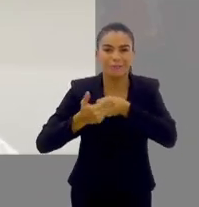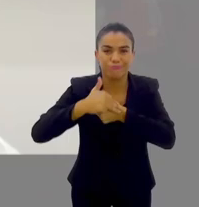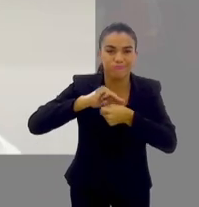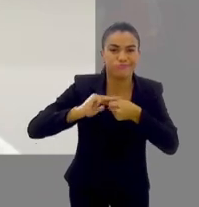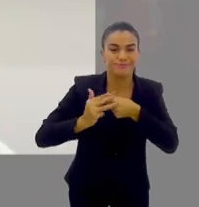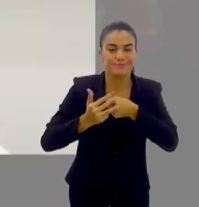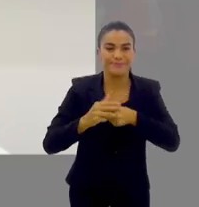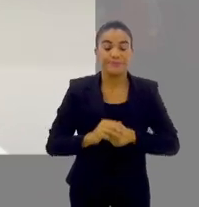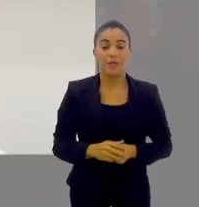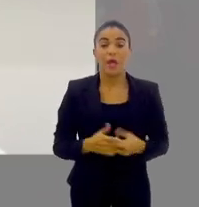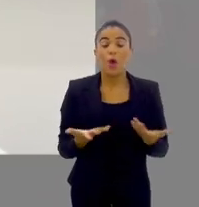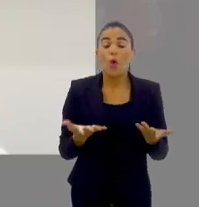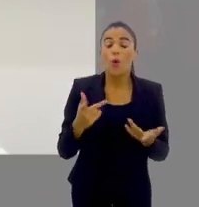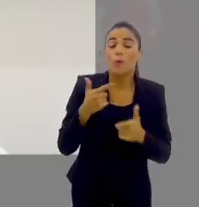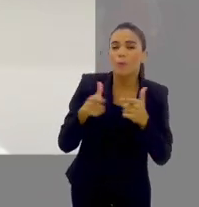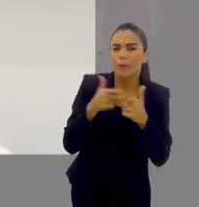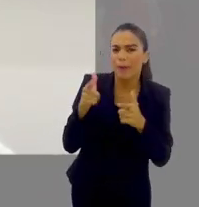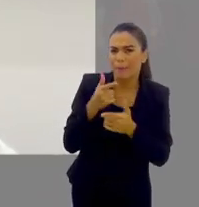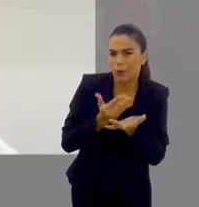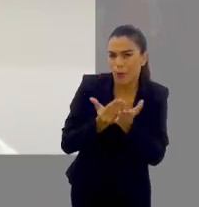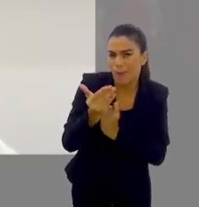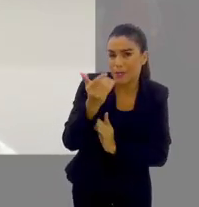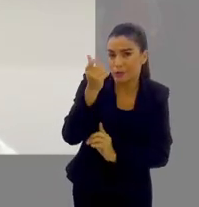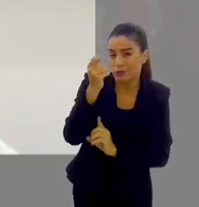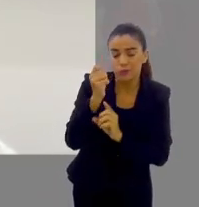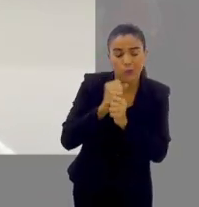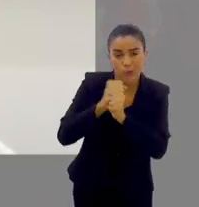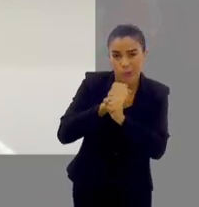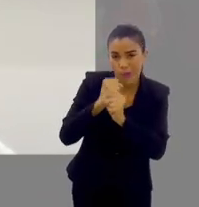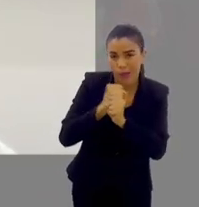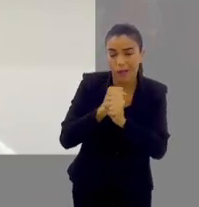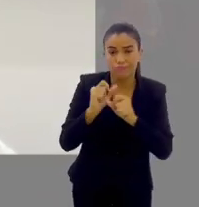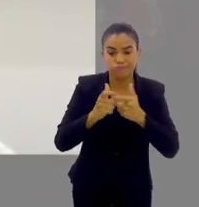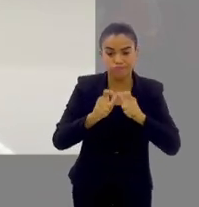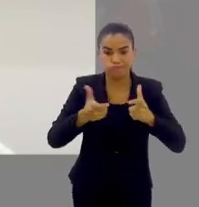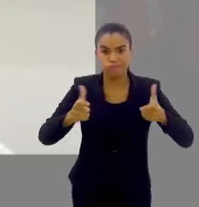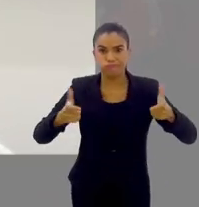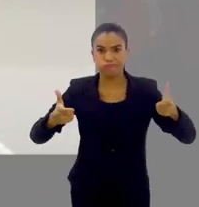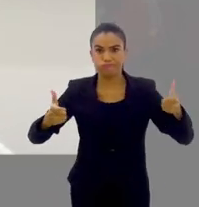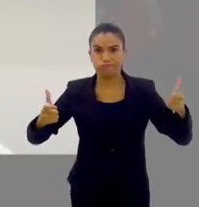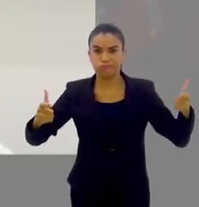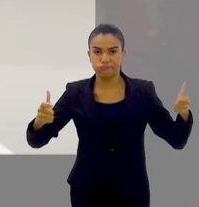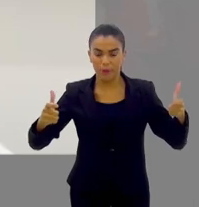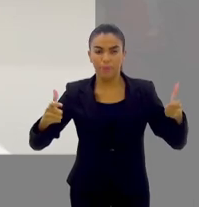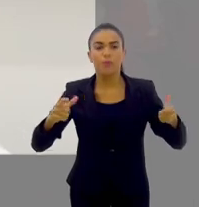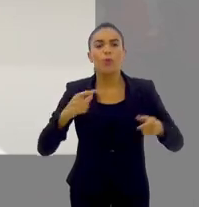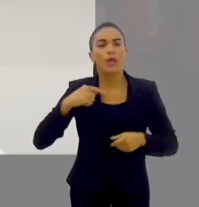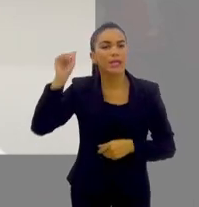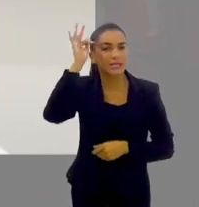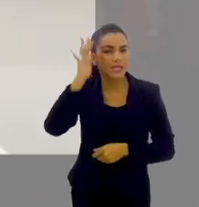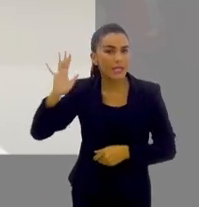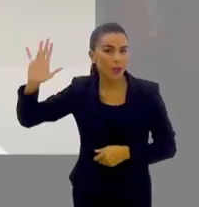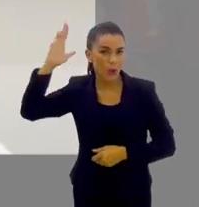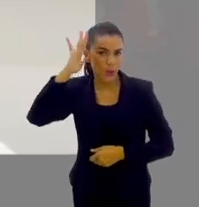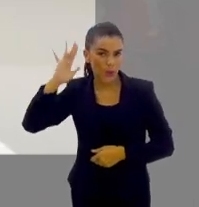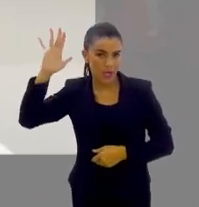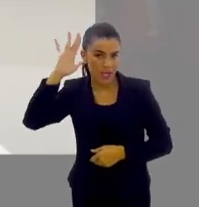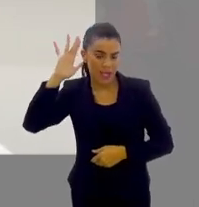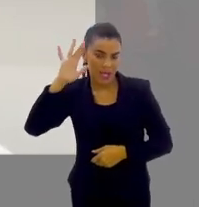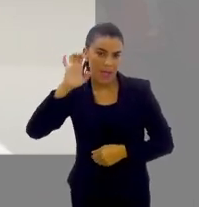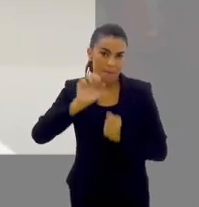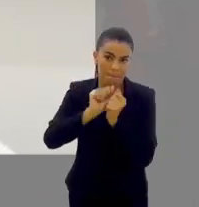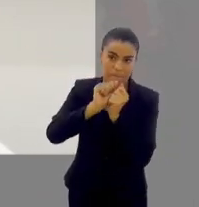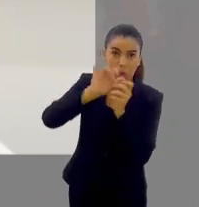que nos preocupa é que no início do ano nós tivemos uma elevação de casos que obedece à linha do que a gente chama de teoria da alça